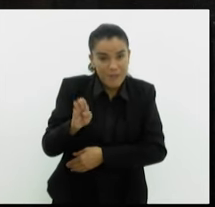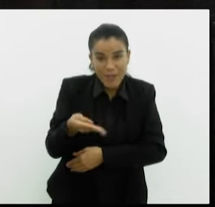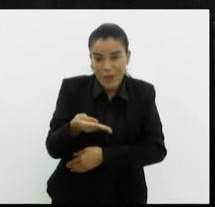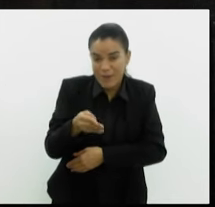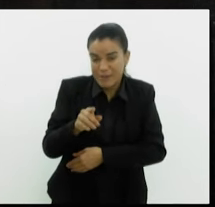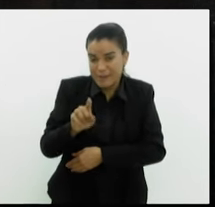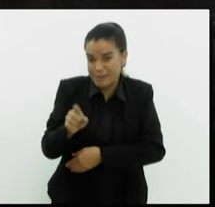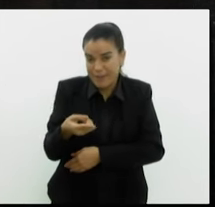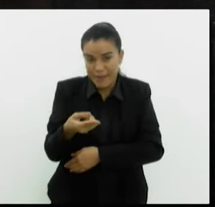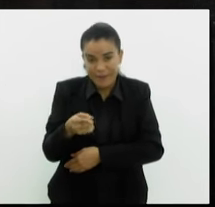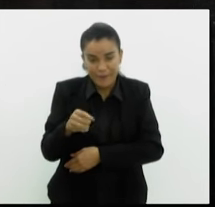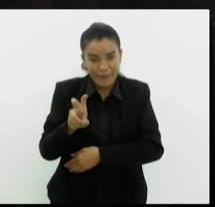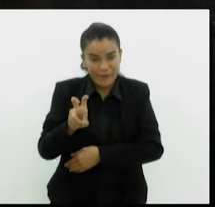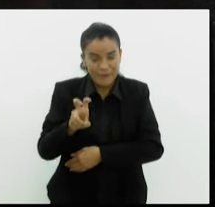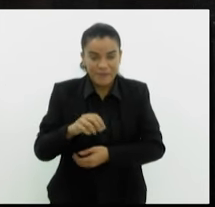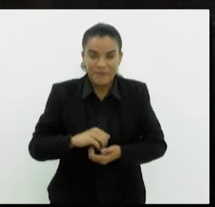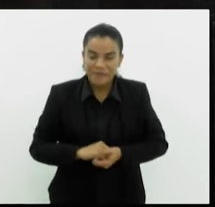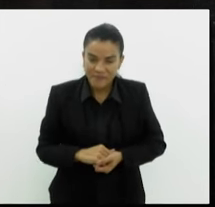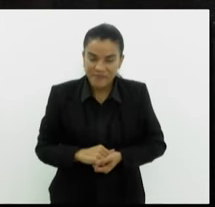a cada ano,